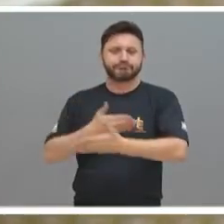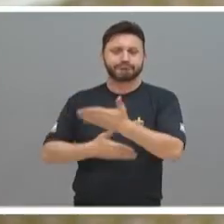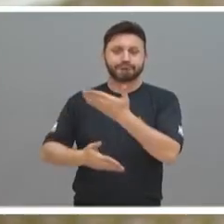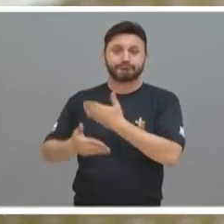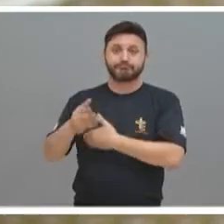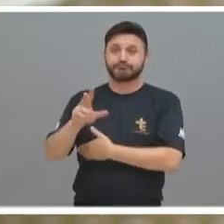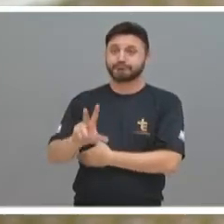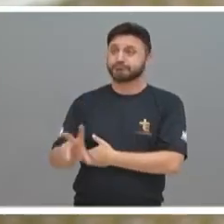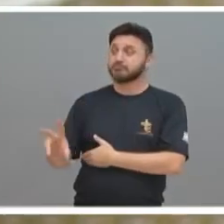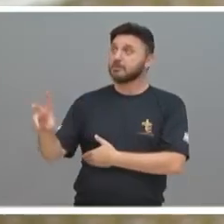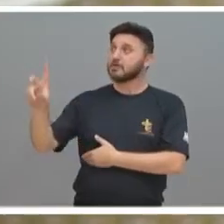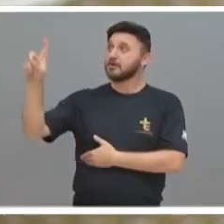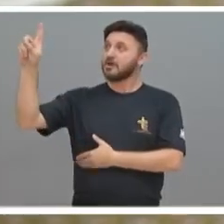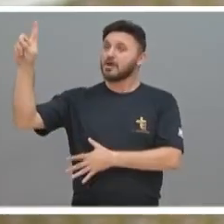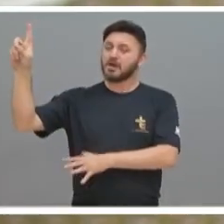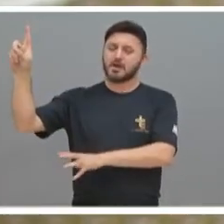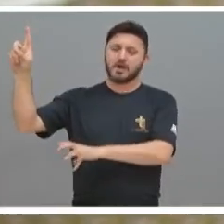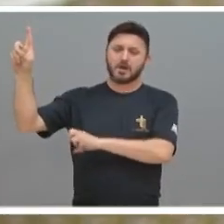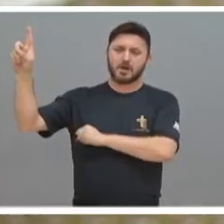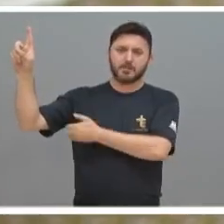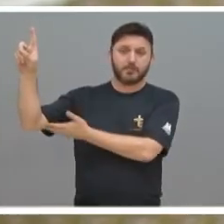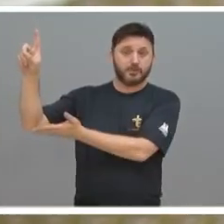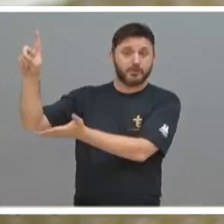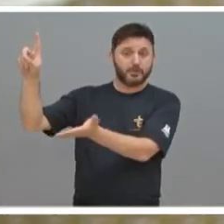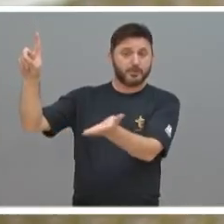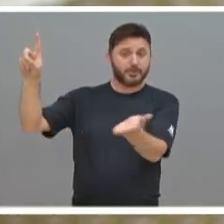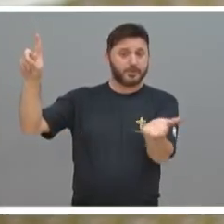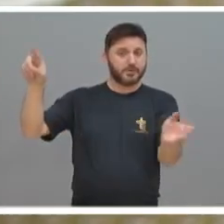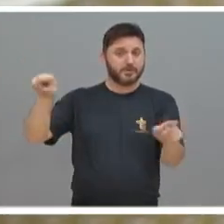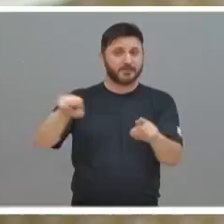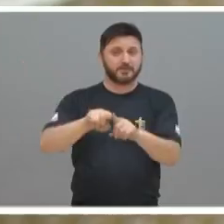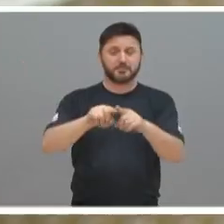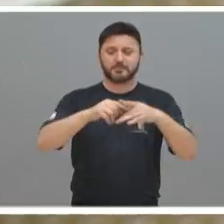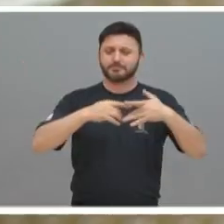nosso Deus é amor, é